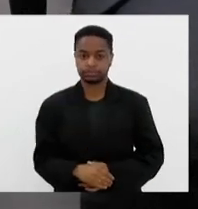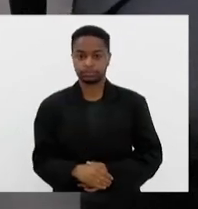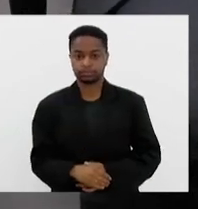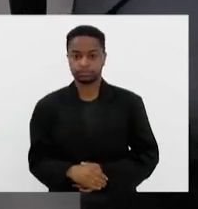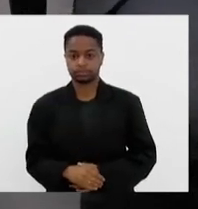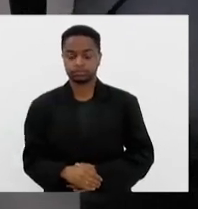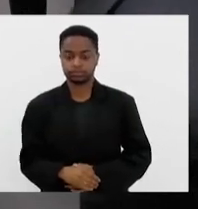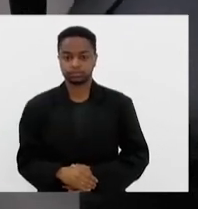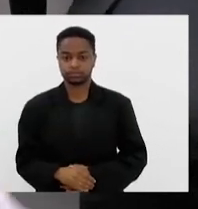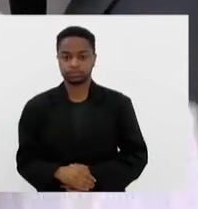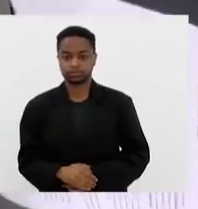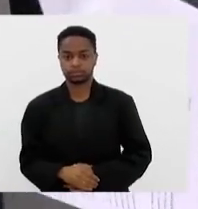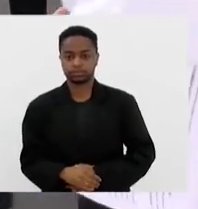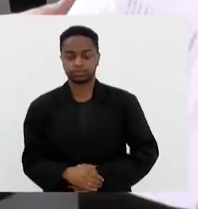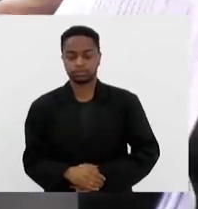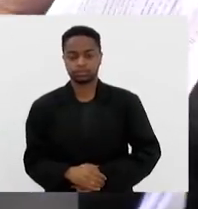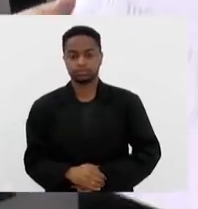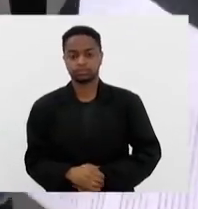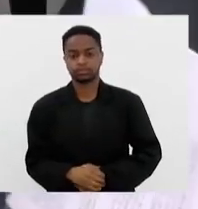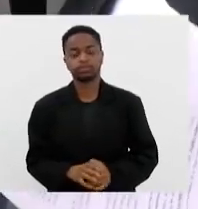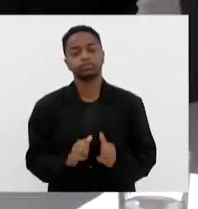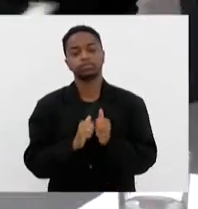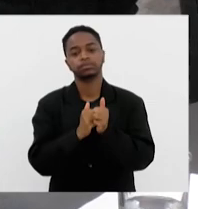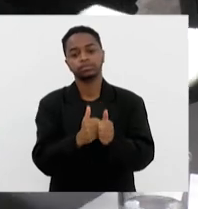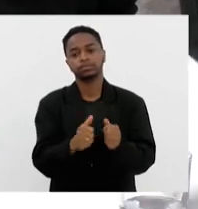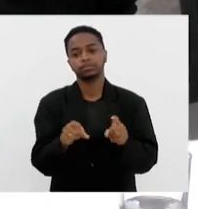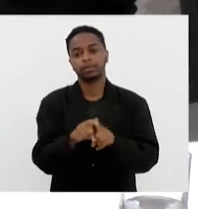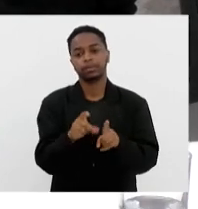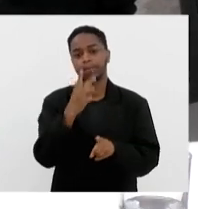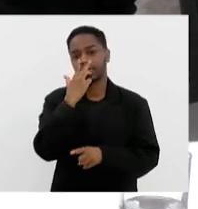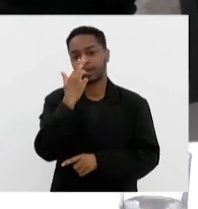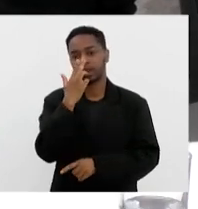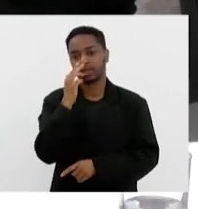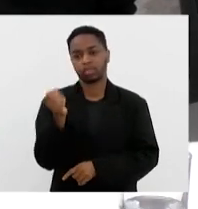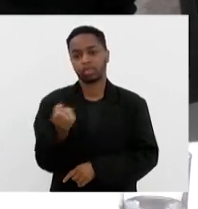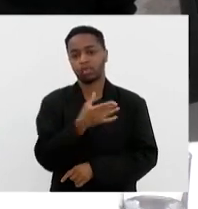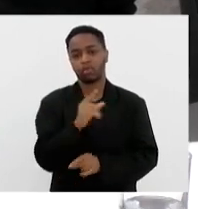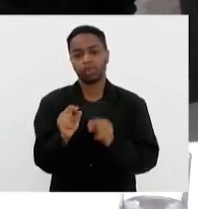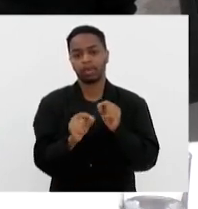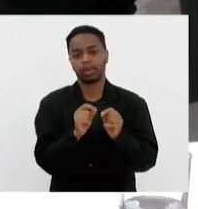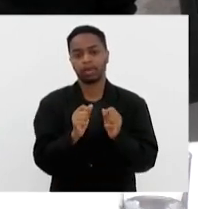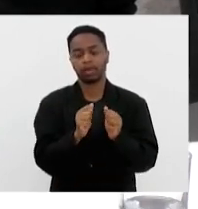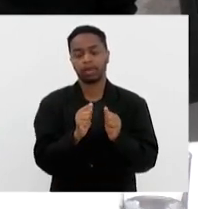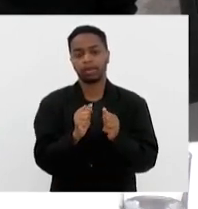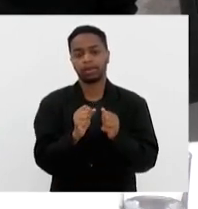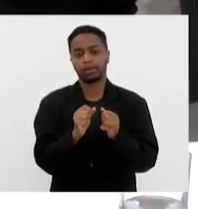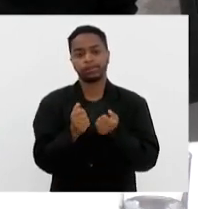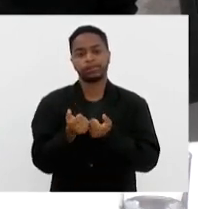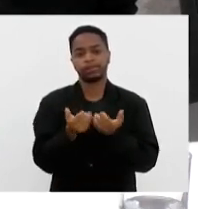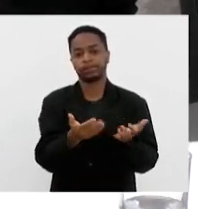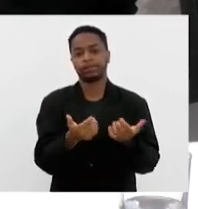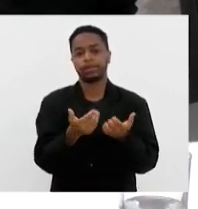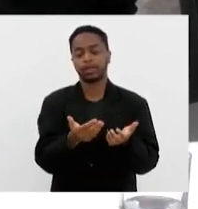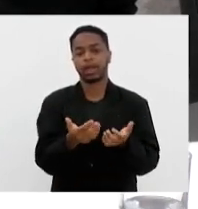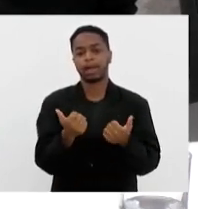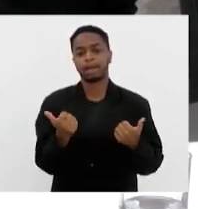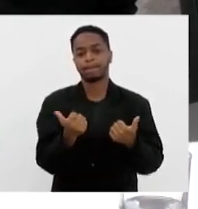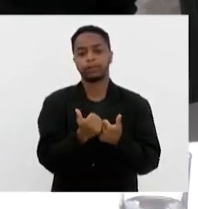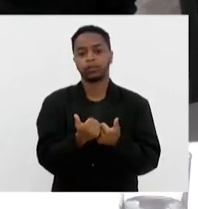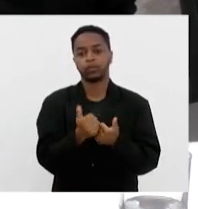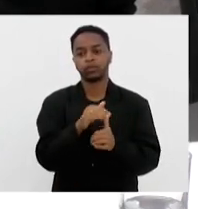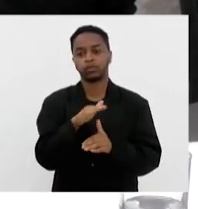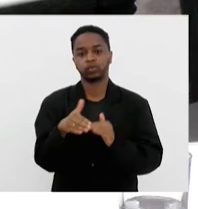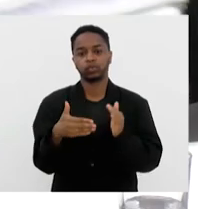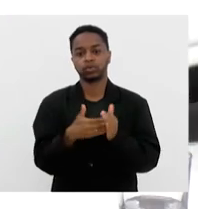linha, a mesma lógica do que tem virado moda aí da concessão de subsídio total